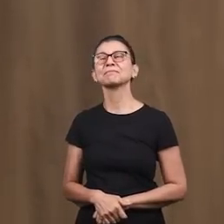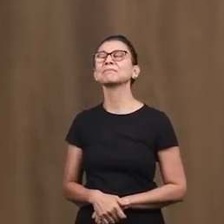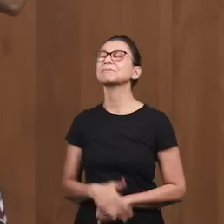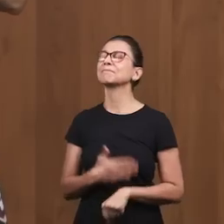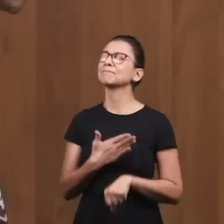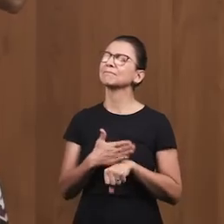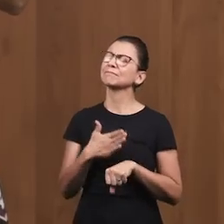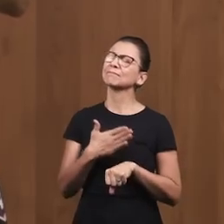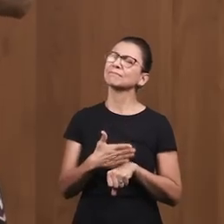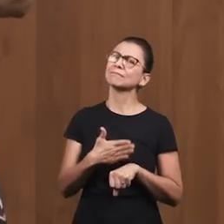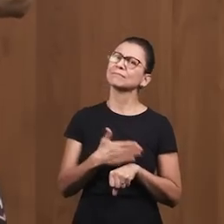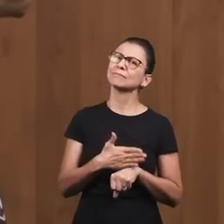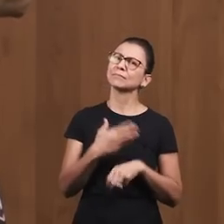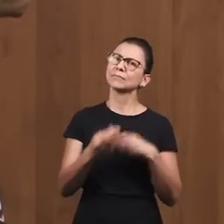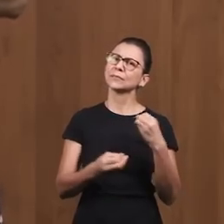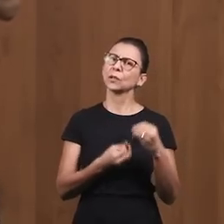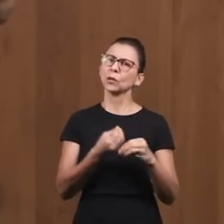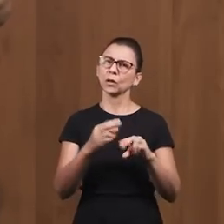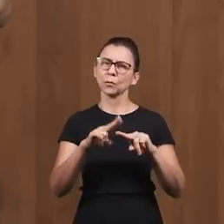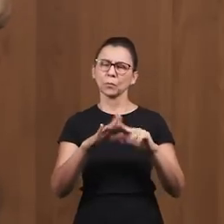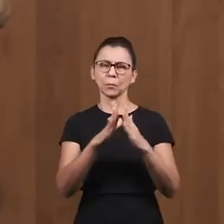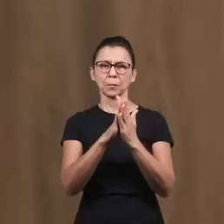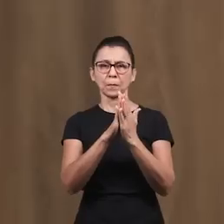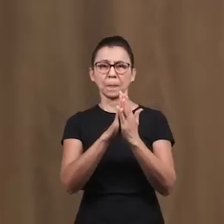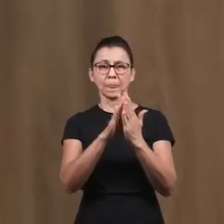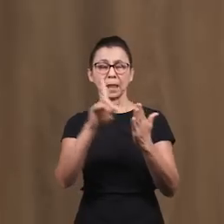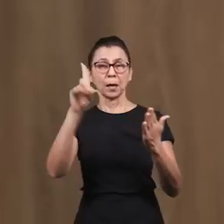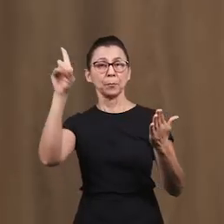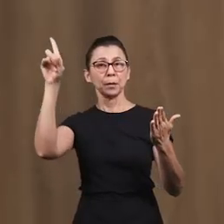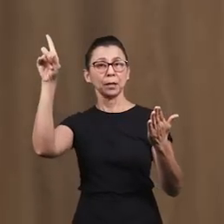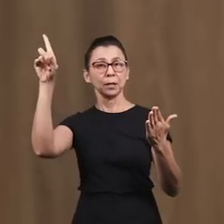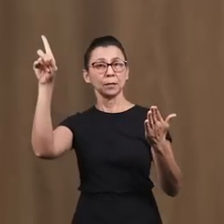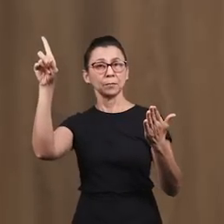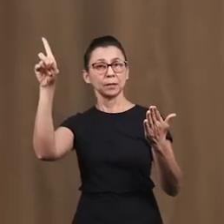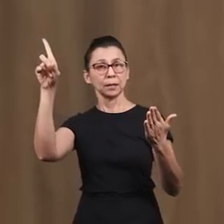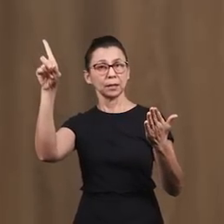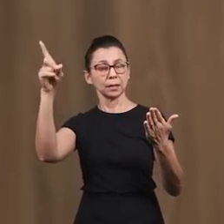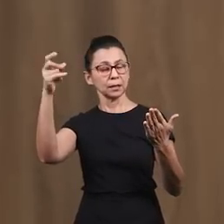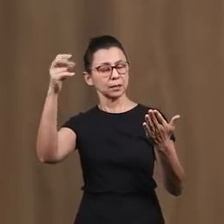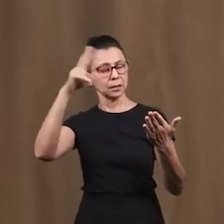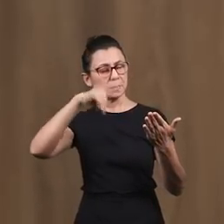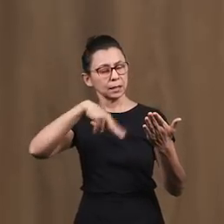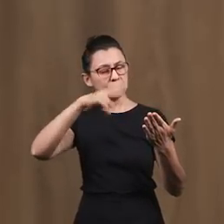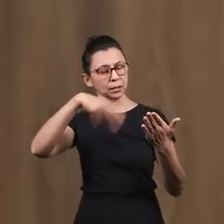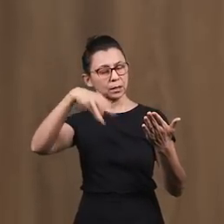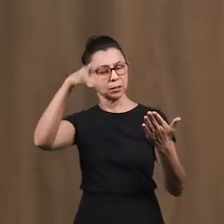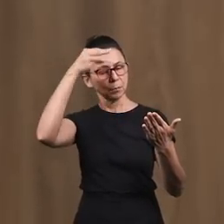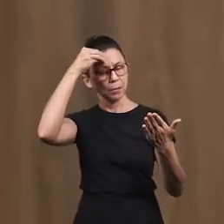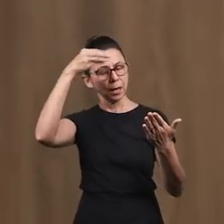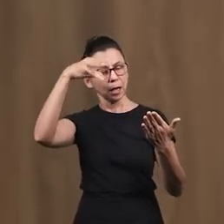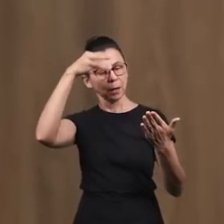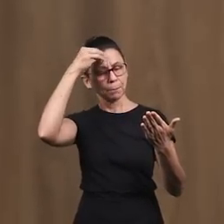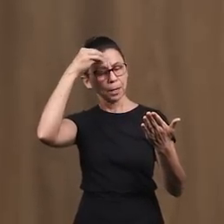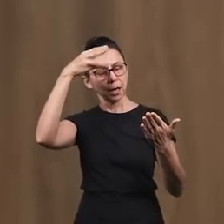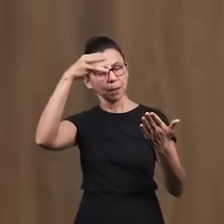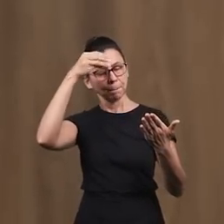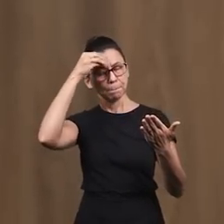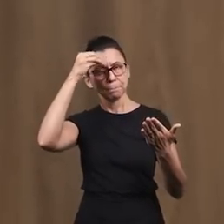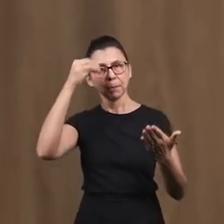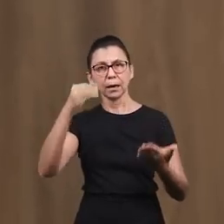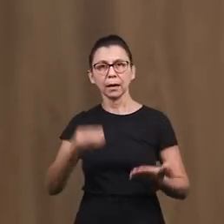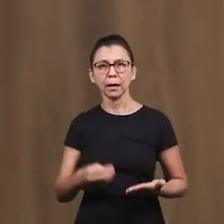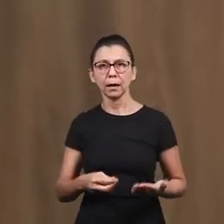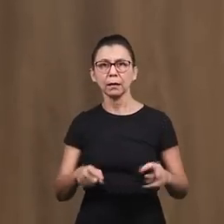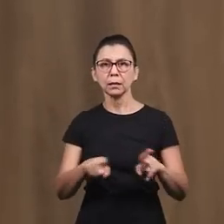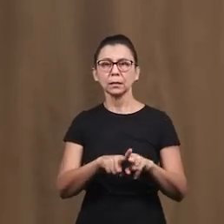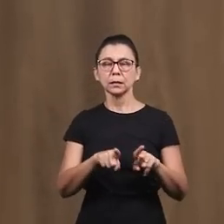ele nos treina alimentando com a palavra. Ele nos treina guardando a fé no